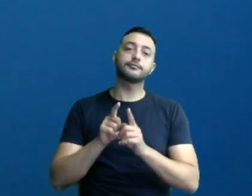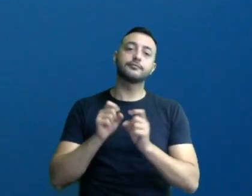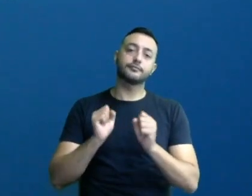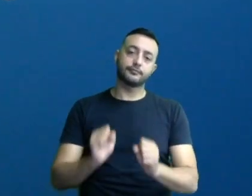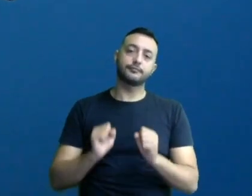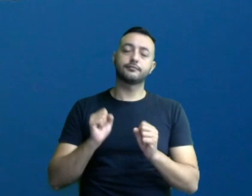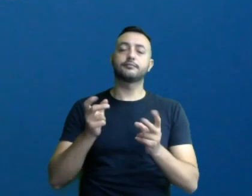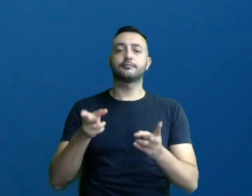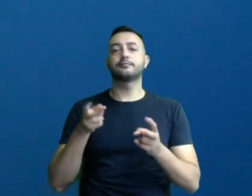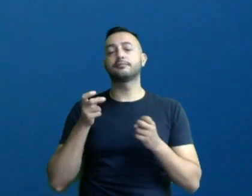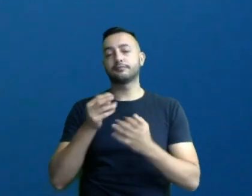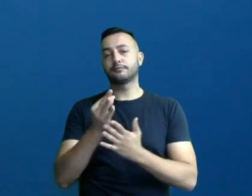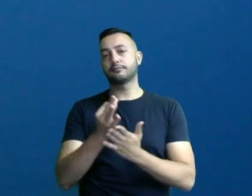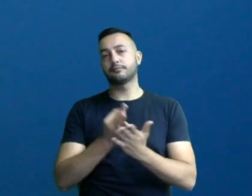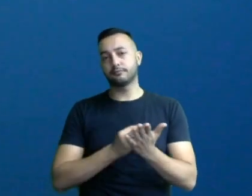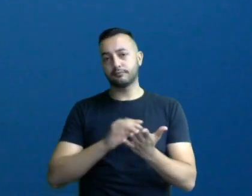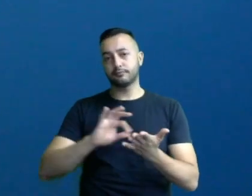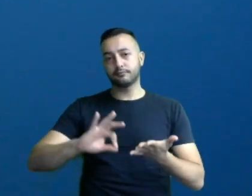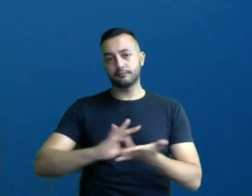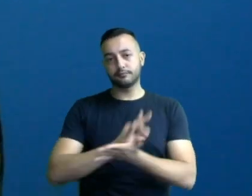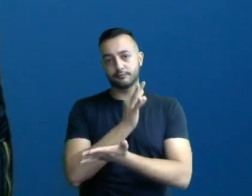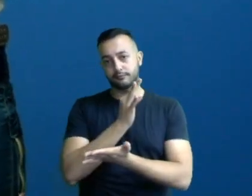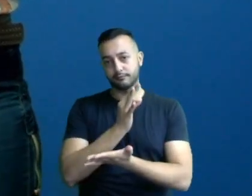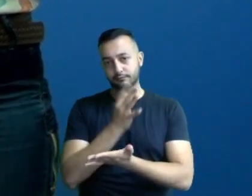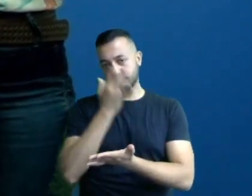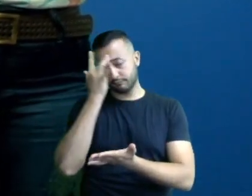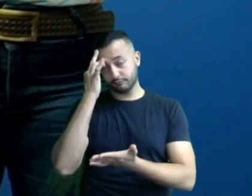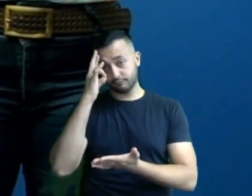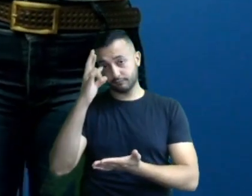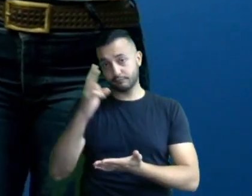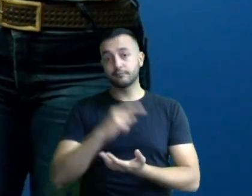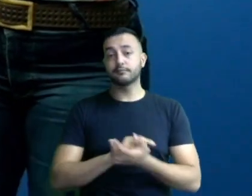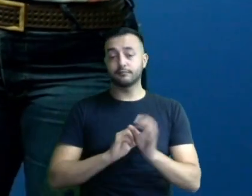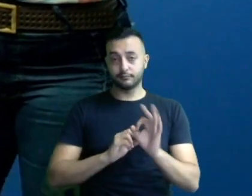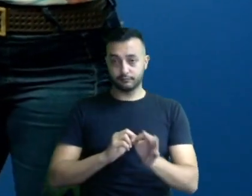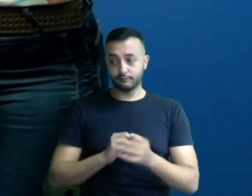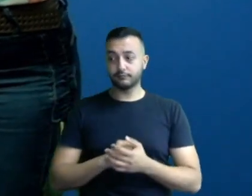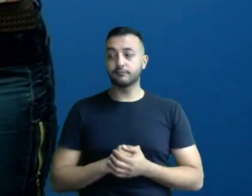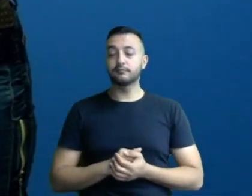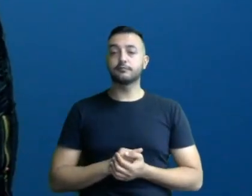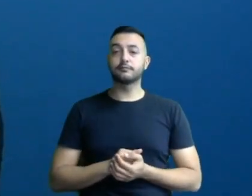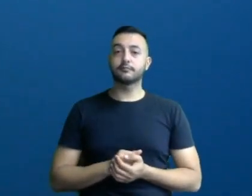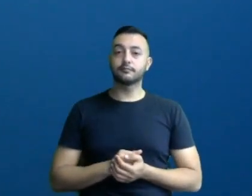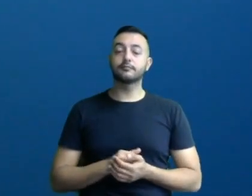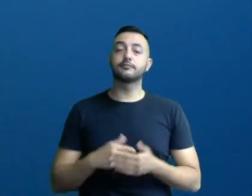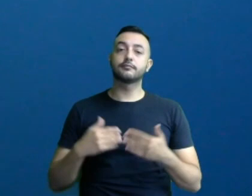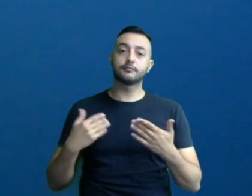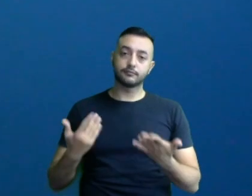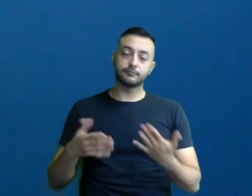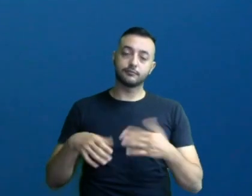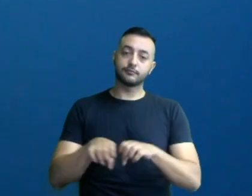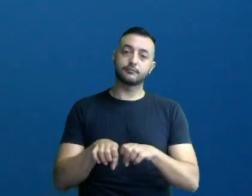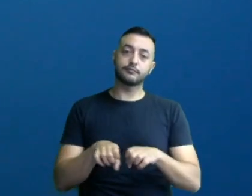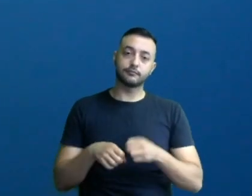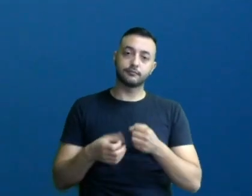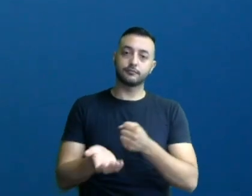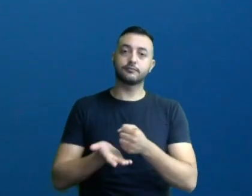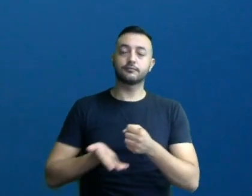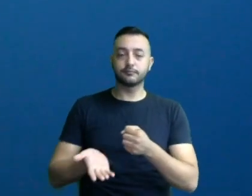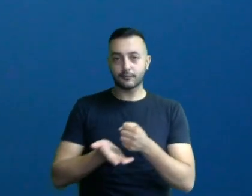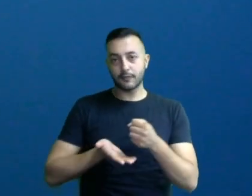pôde perceber que o texto está assinado pelo autor. Ok? A estrutura básica